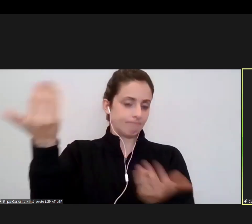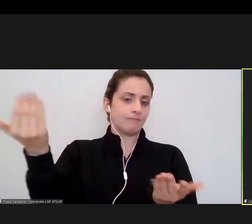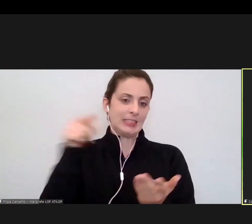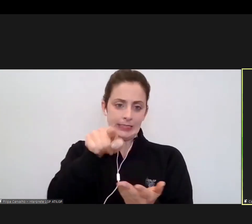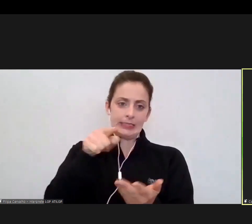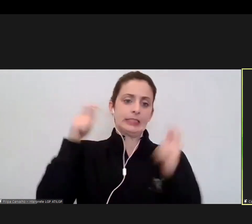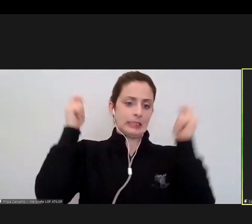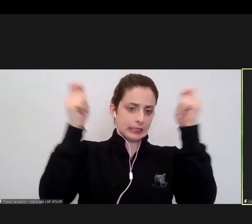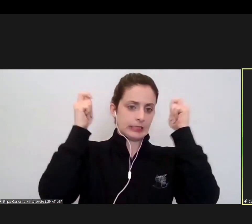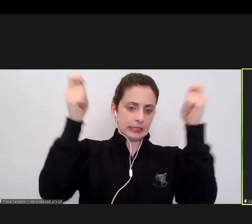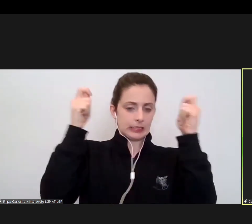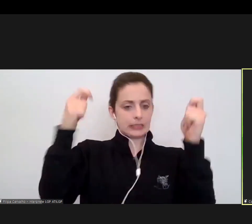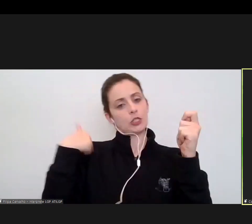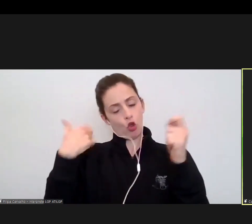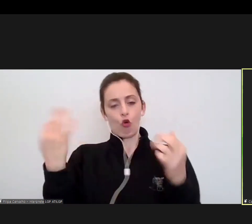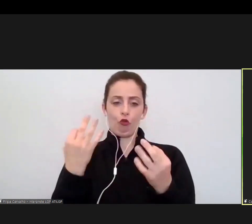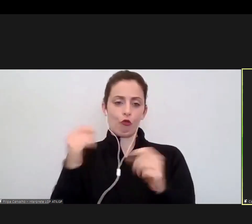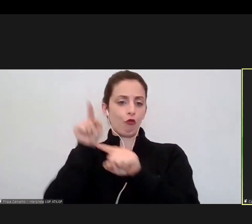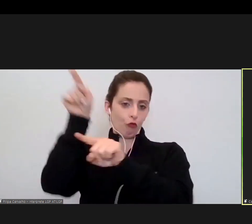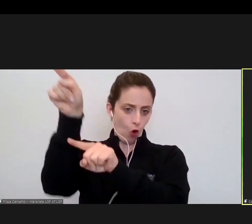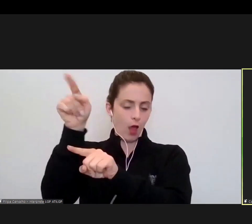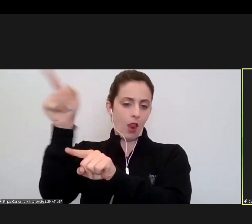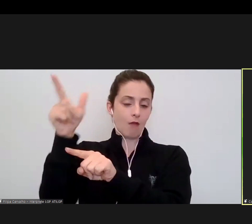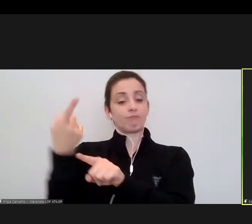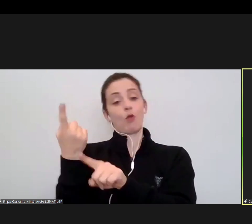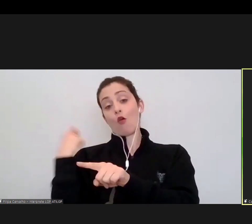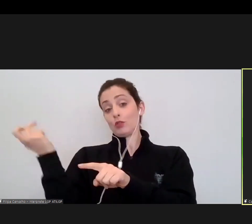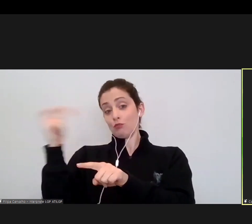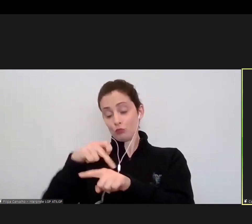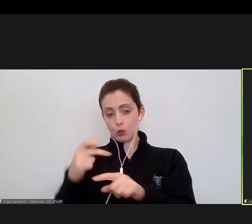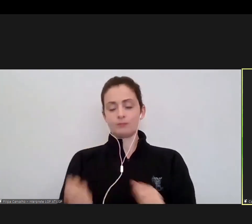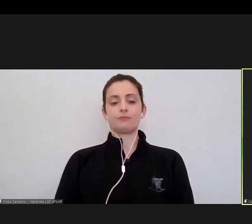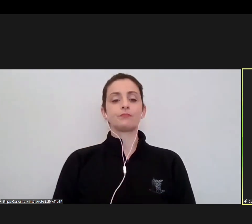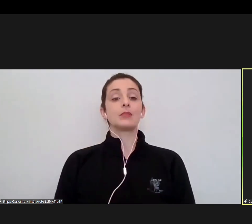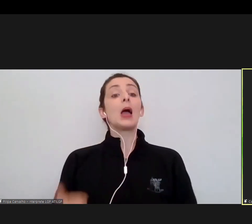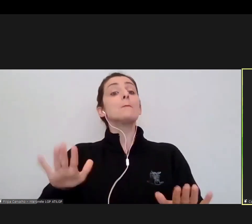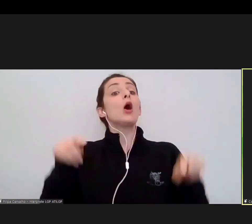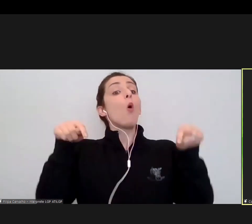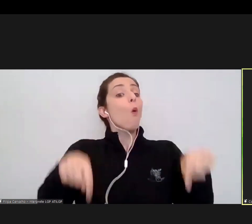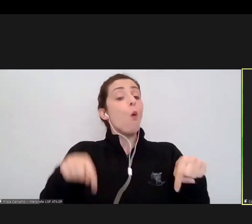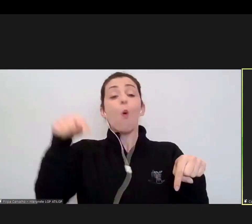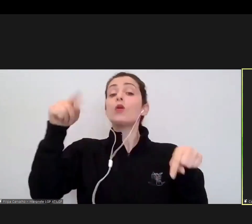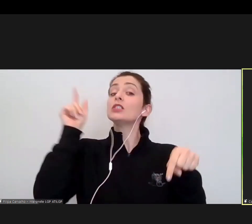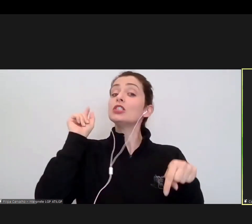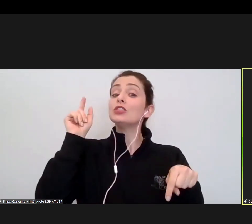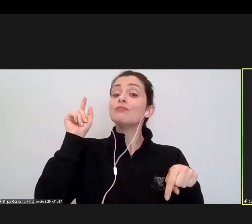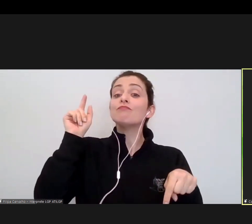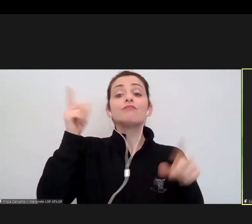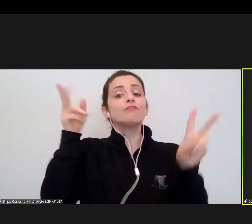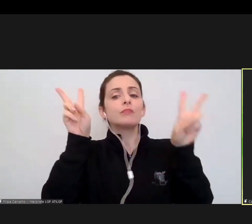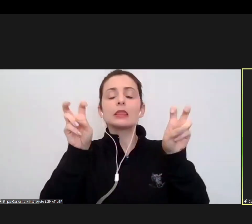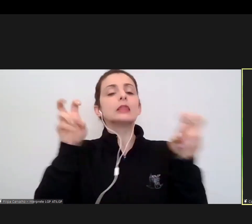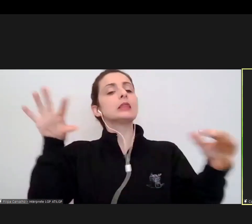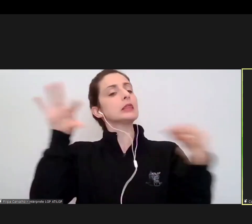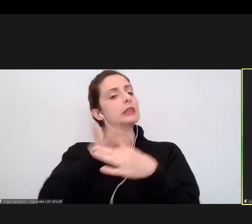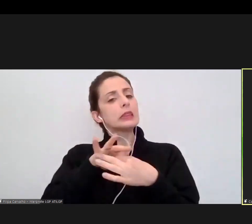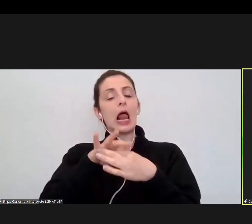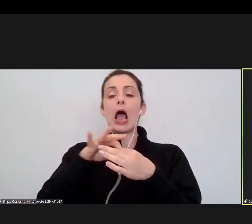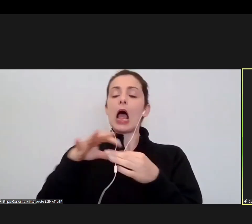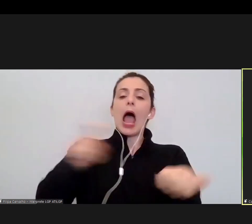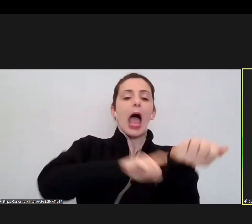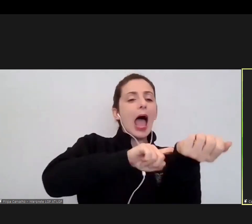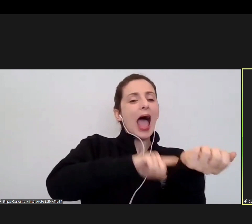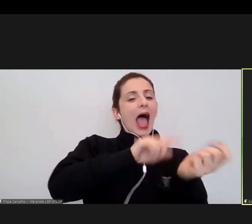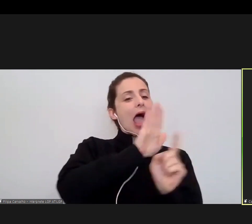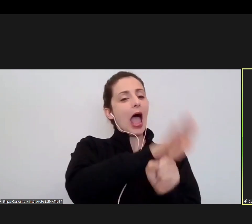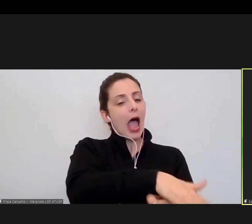em França não cai, mas vamos aquilo que nos traz aqui hoje, neste Dia Internacional pela Eliminação da Discriminação Racial. Eu queria só lembrar, antes de